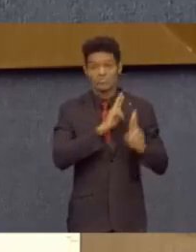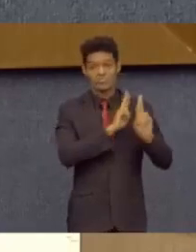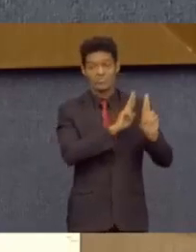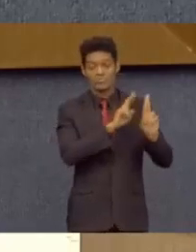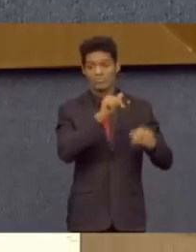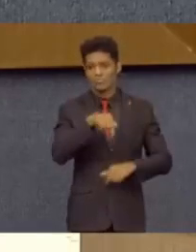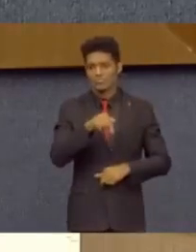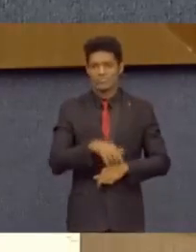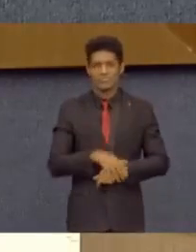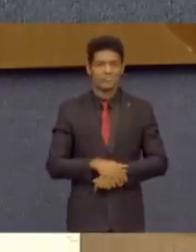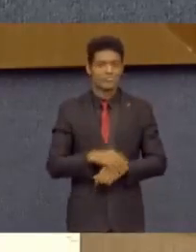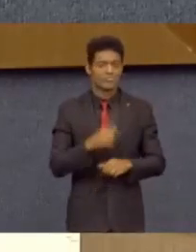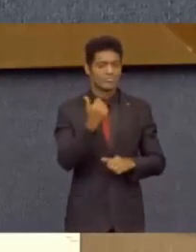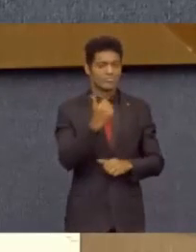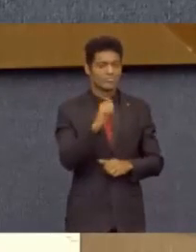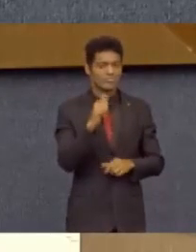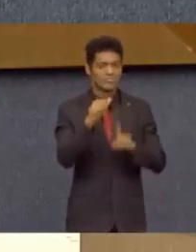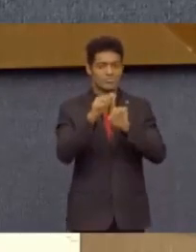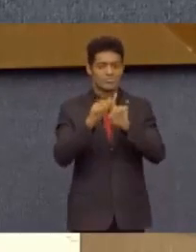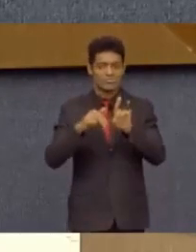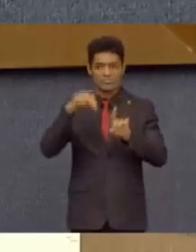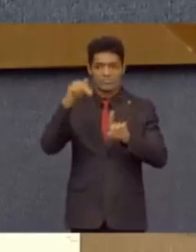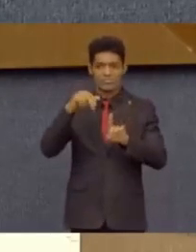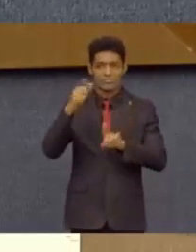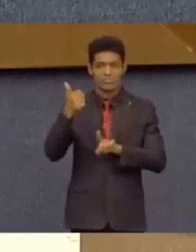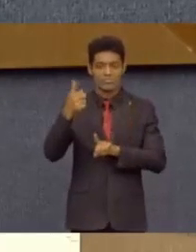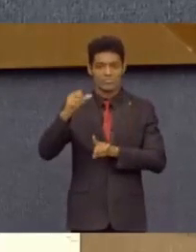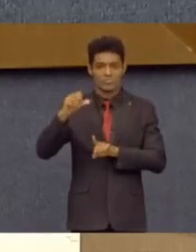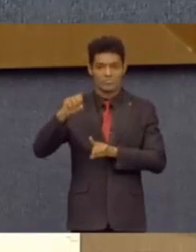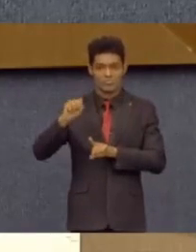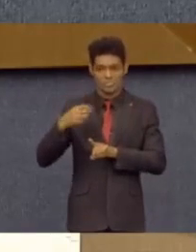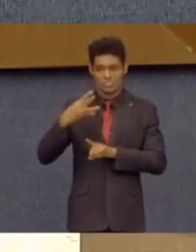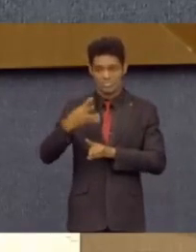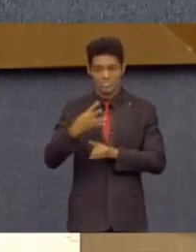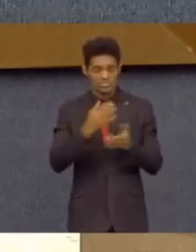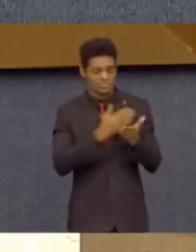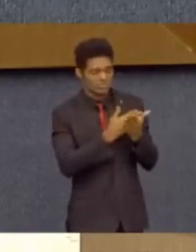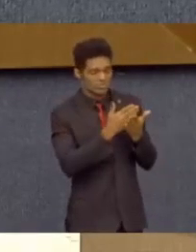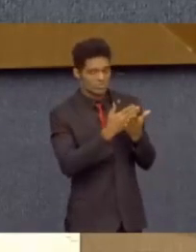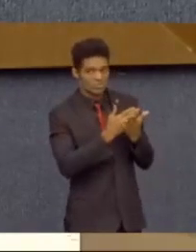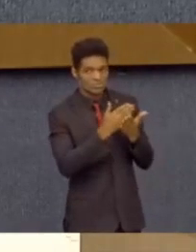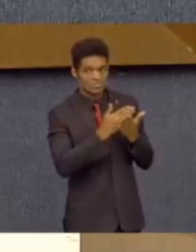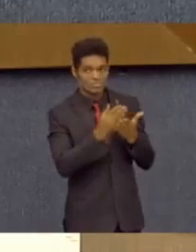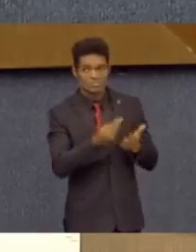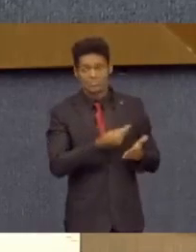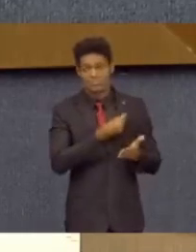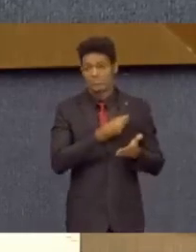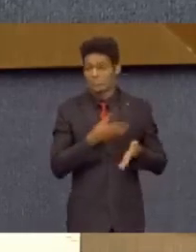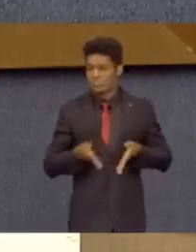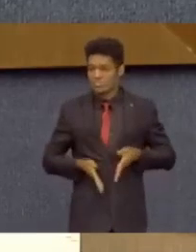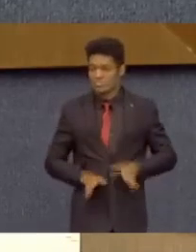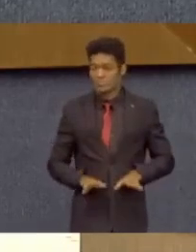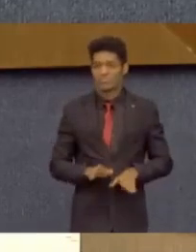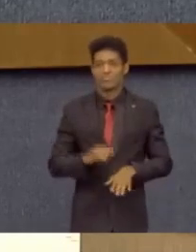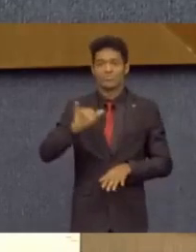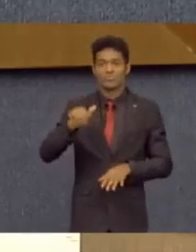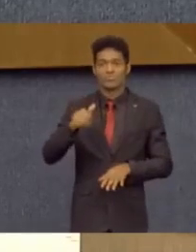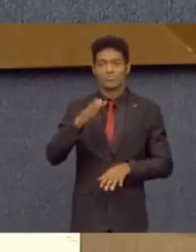de 1994, na cidade de Belo Horizonte, nasce Jefferson Martins da